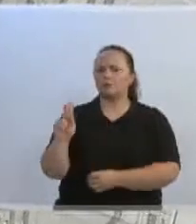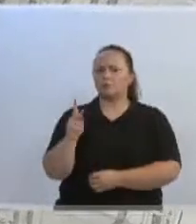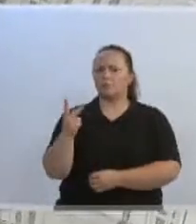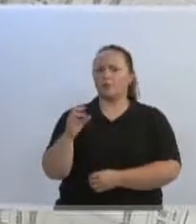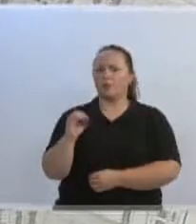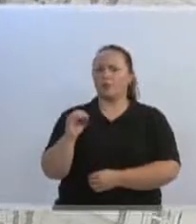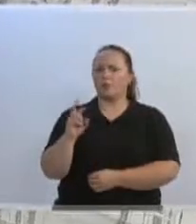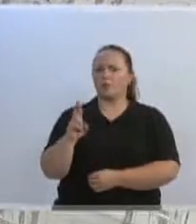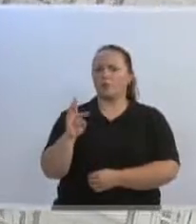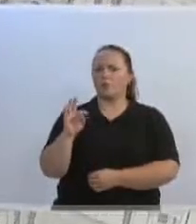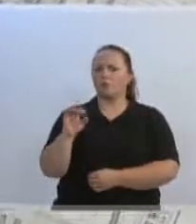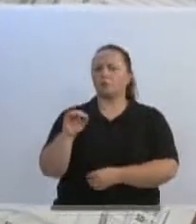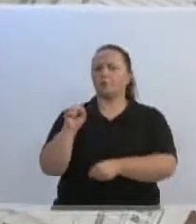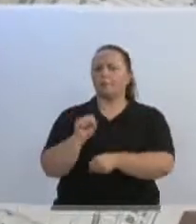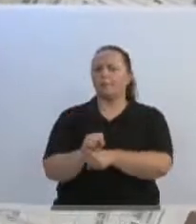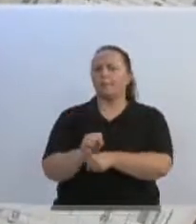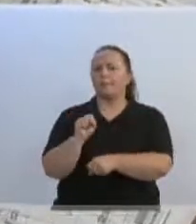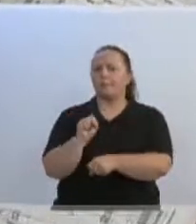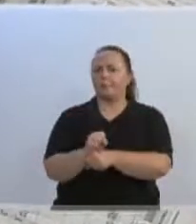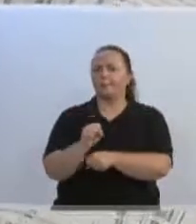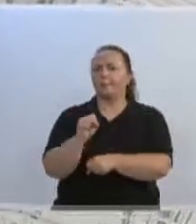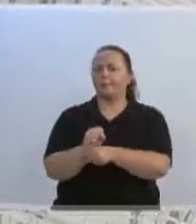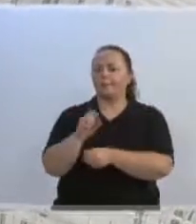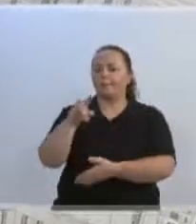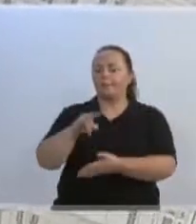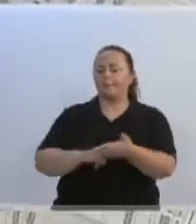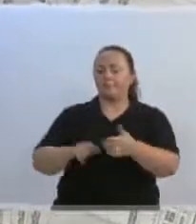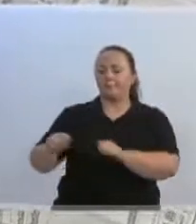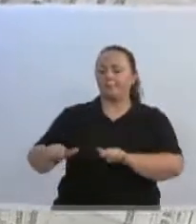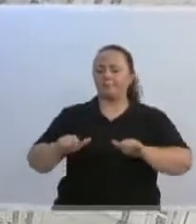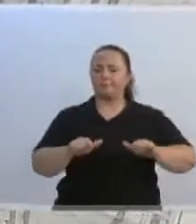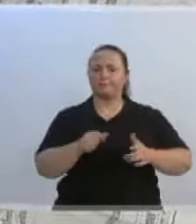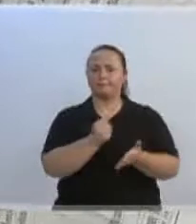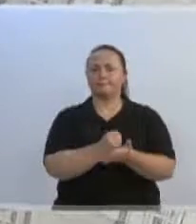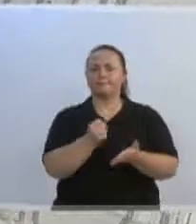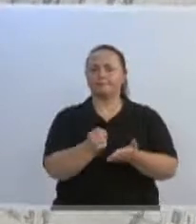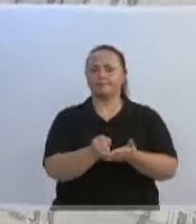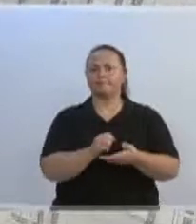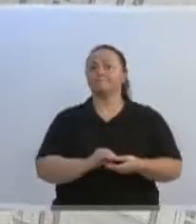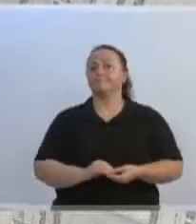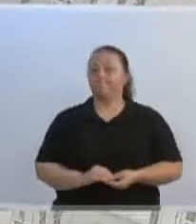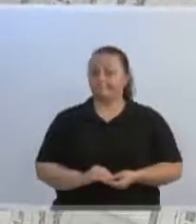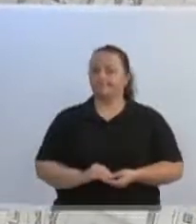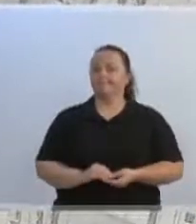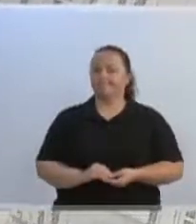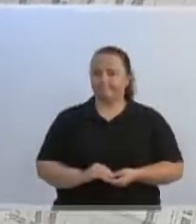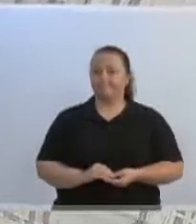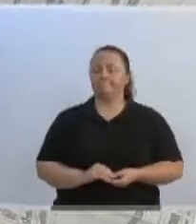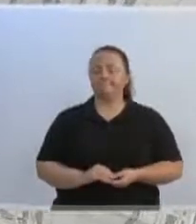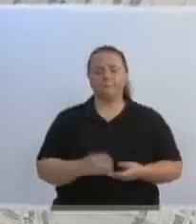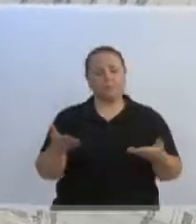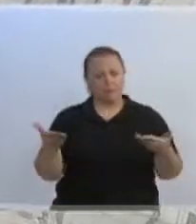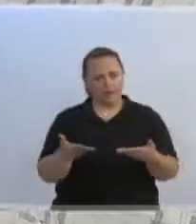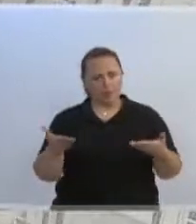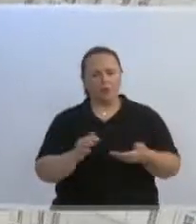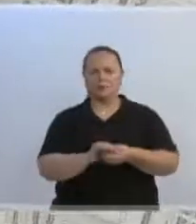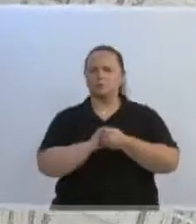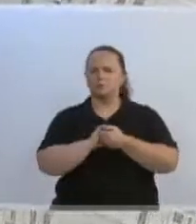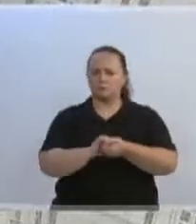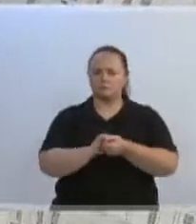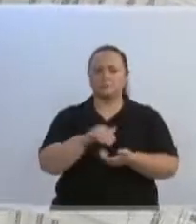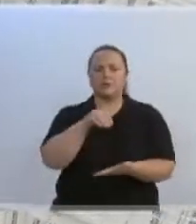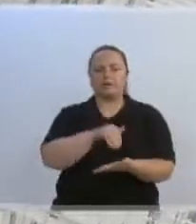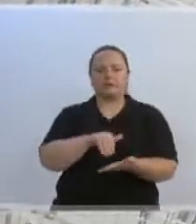a documentação, o título de posse. E aqui eu quero parabenizar, né, o atual